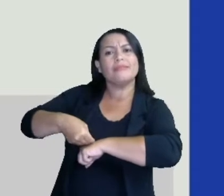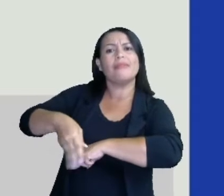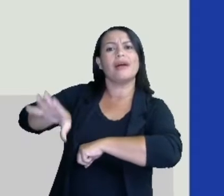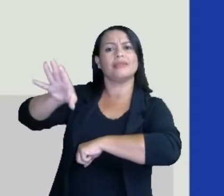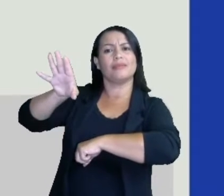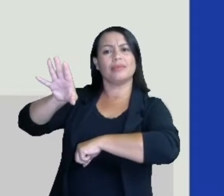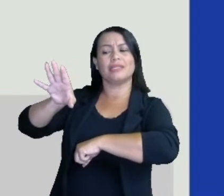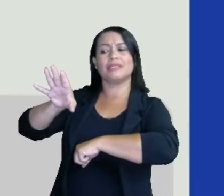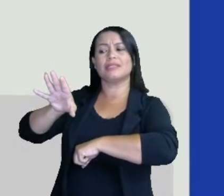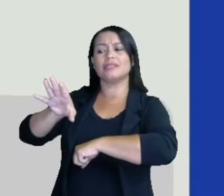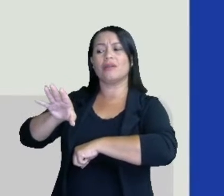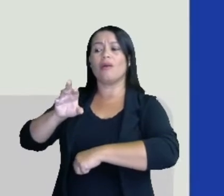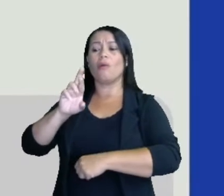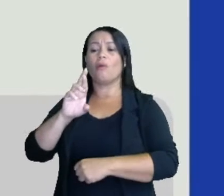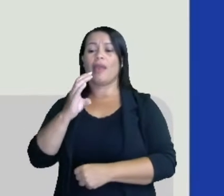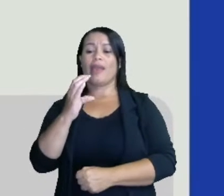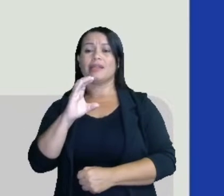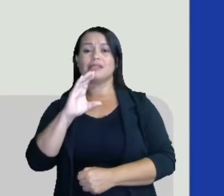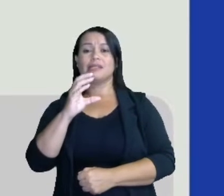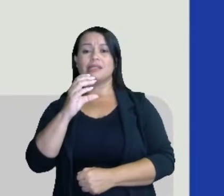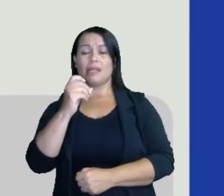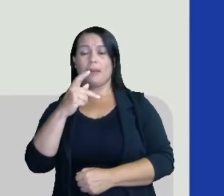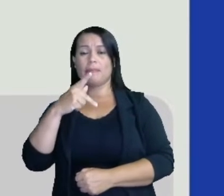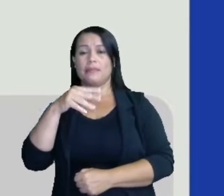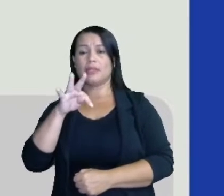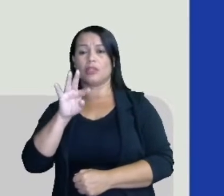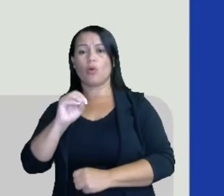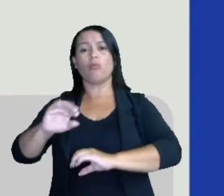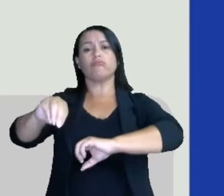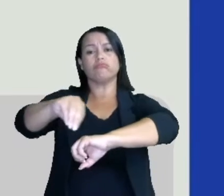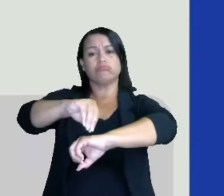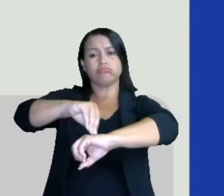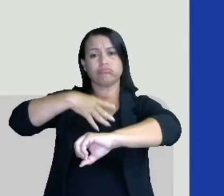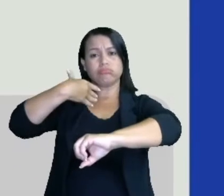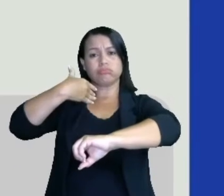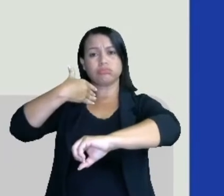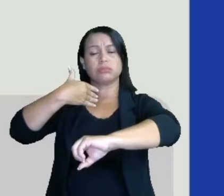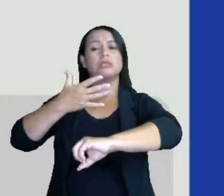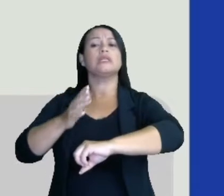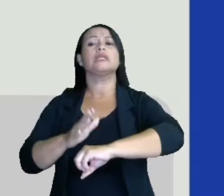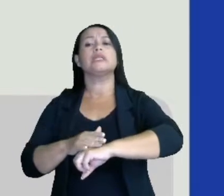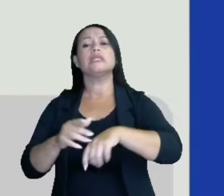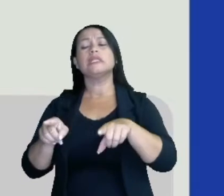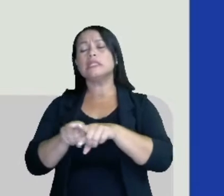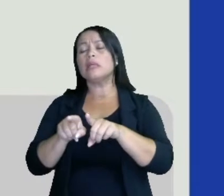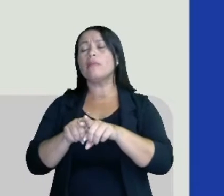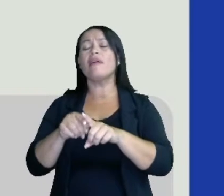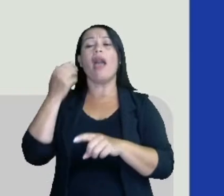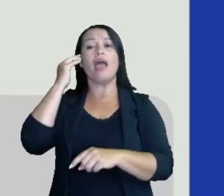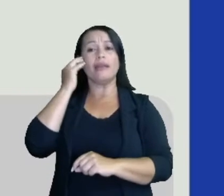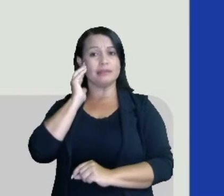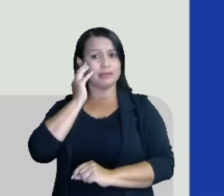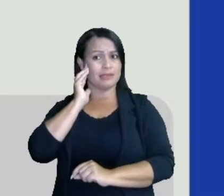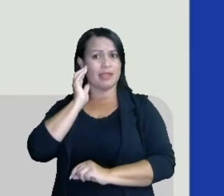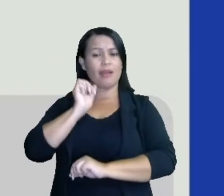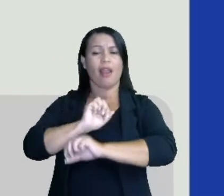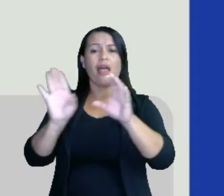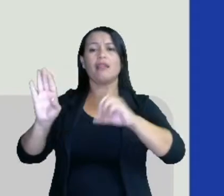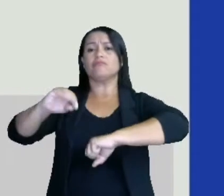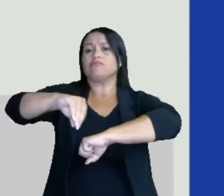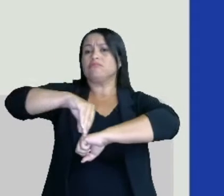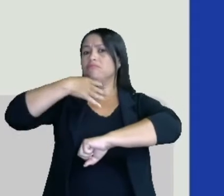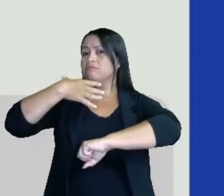o outro. Receptor, ele vai receber essa mensagem e vai entender, né, o que o emissor